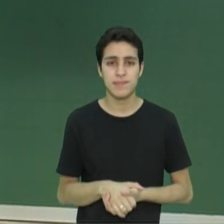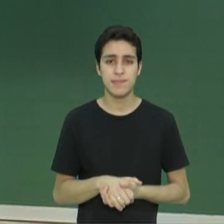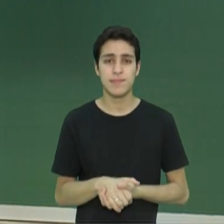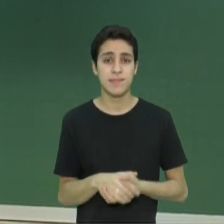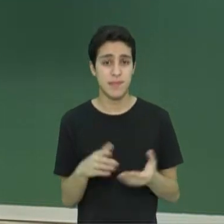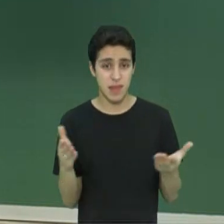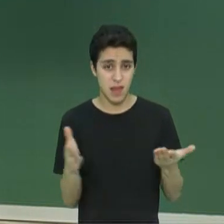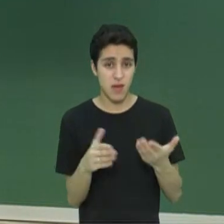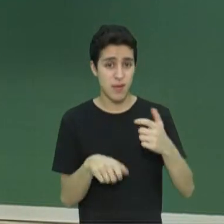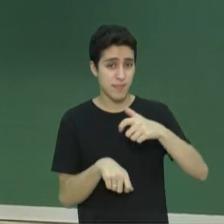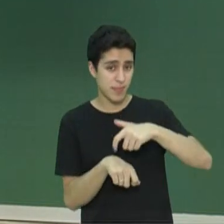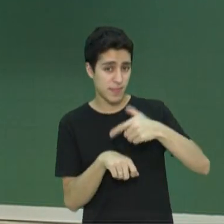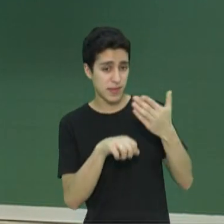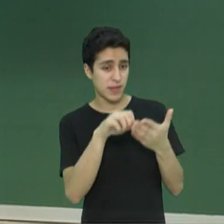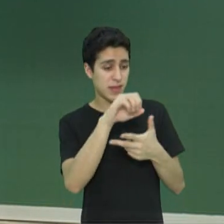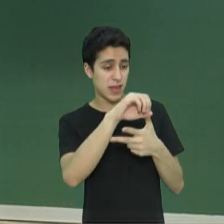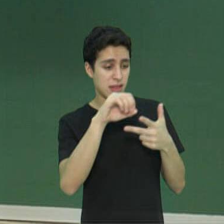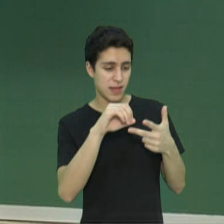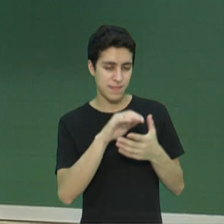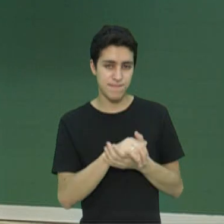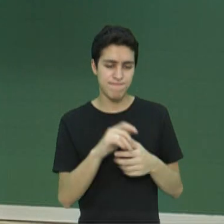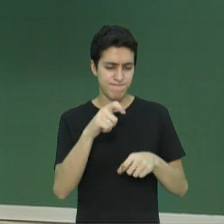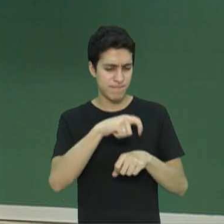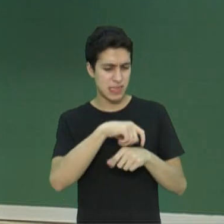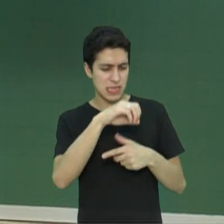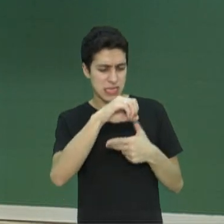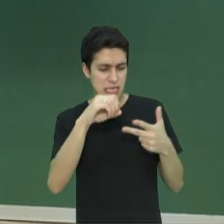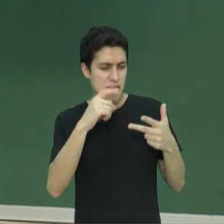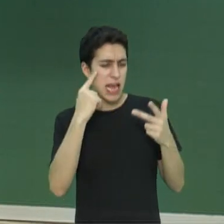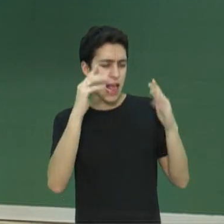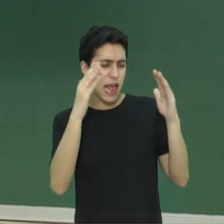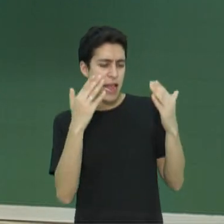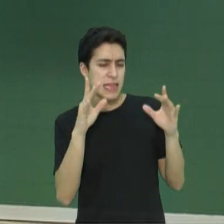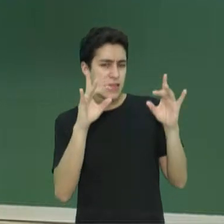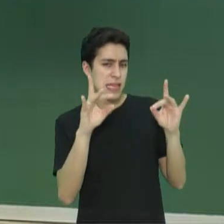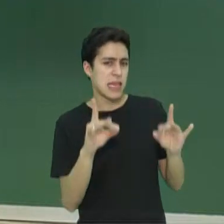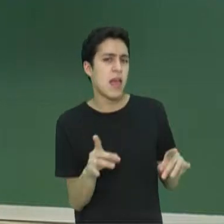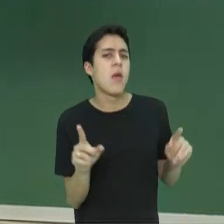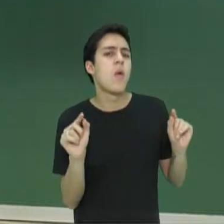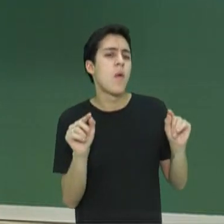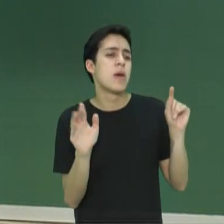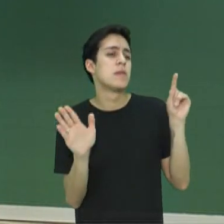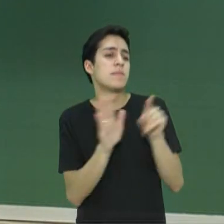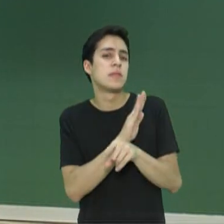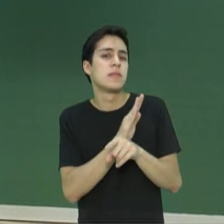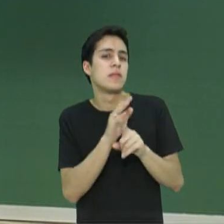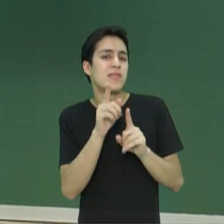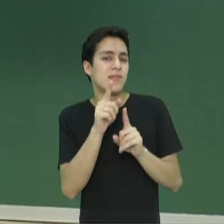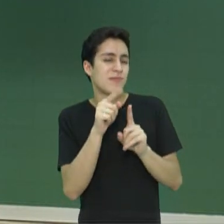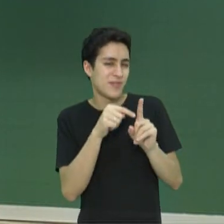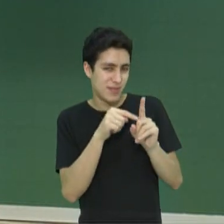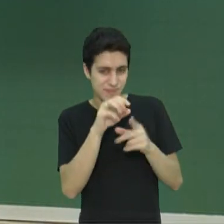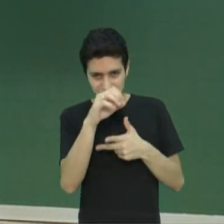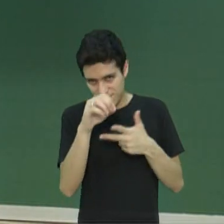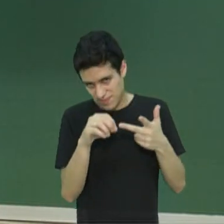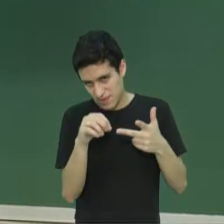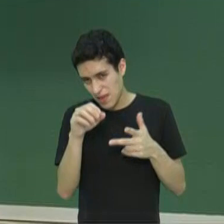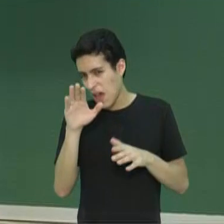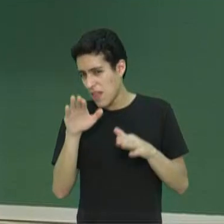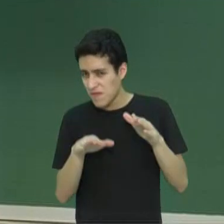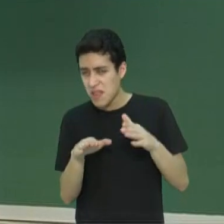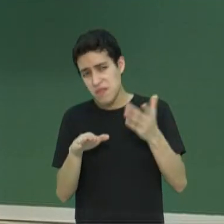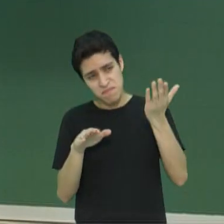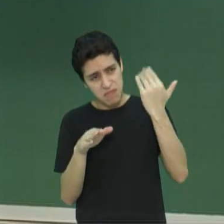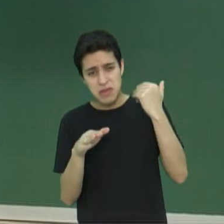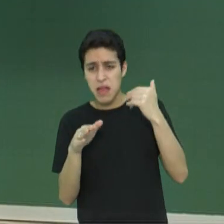Chegamos no nosso momento Enem. Então, aqui no momento Enem, nós analisamos aí em detalhes uma questão do tipo Enem. Às vezes, questões que já caíram em